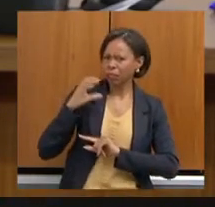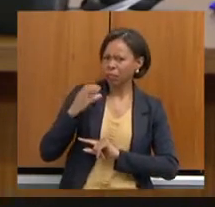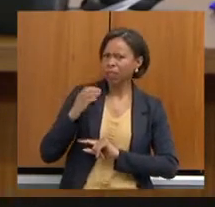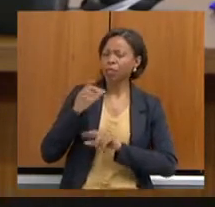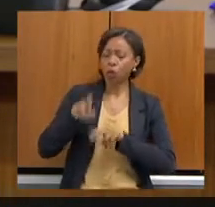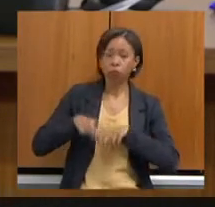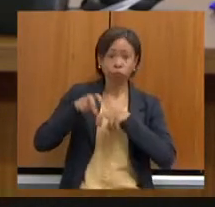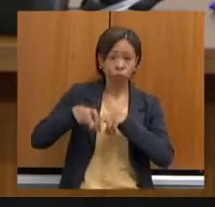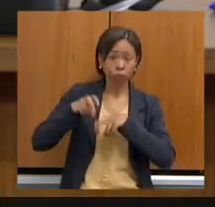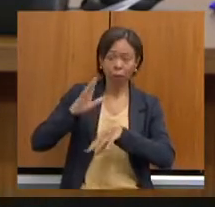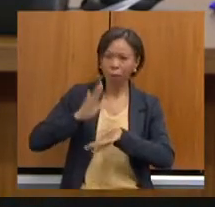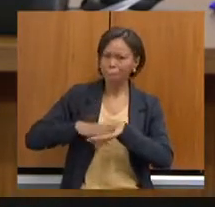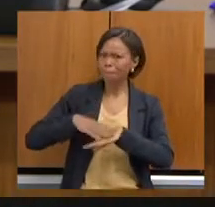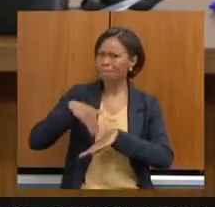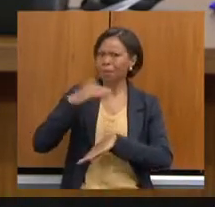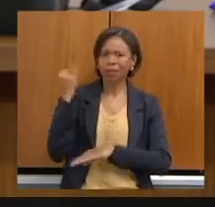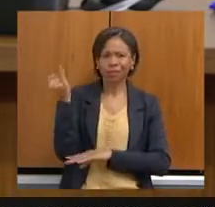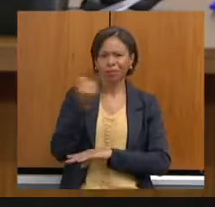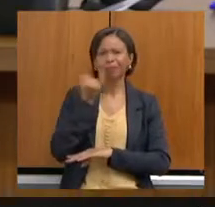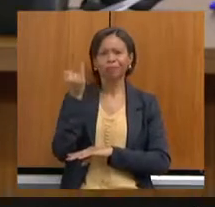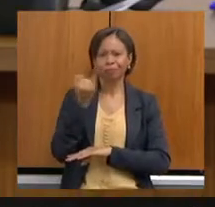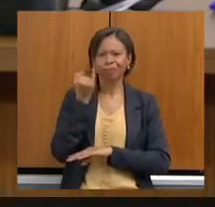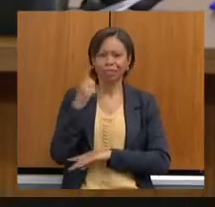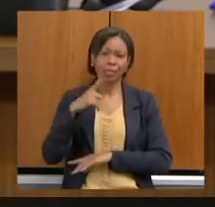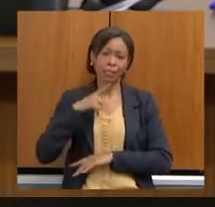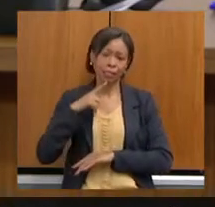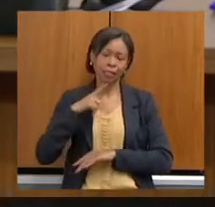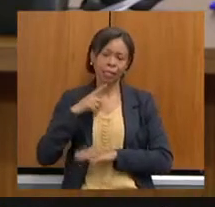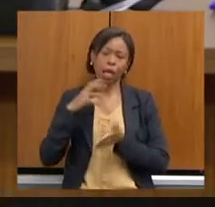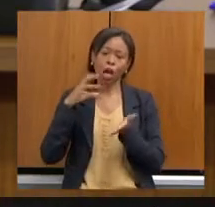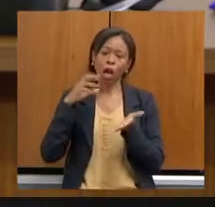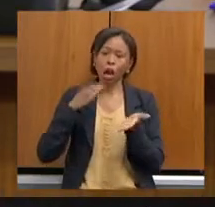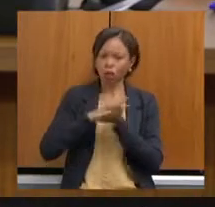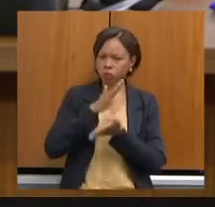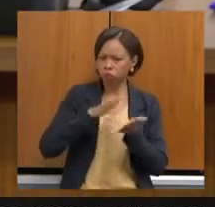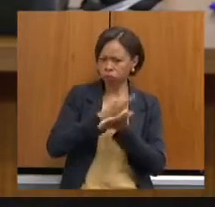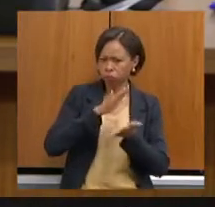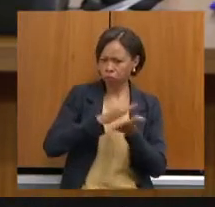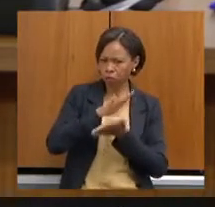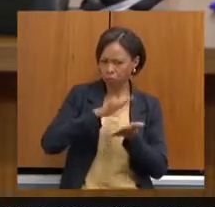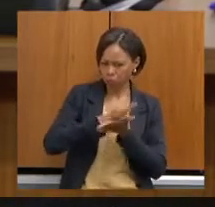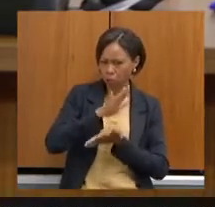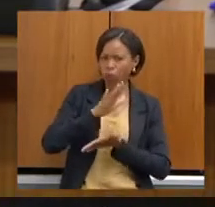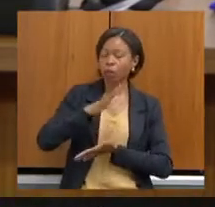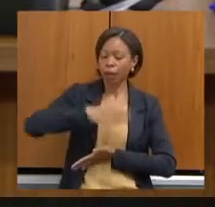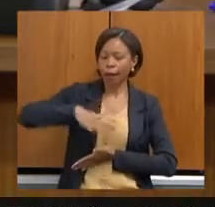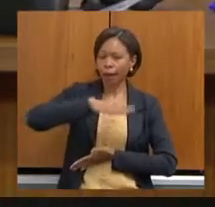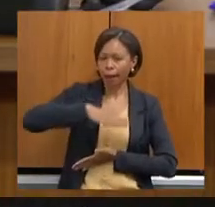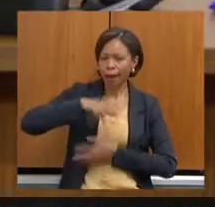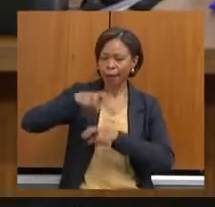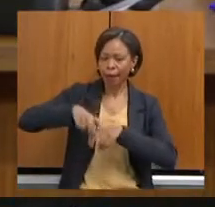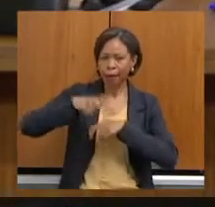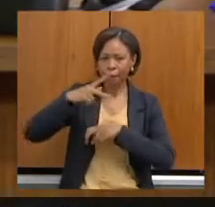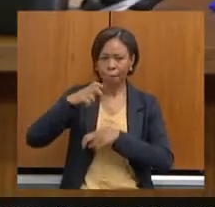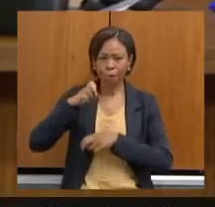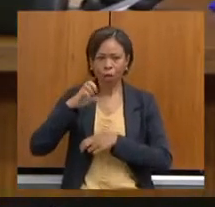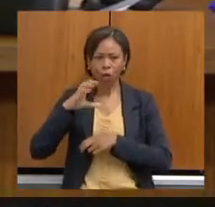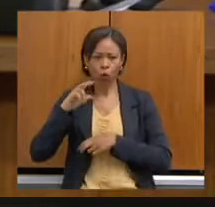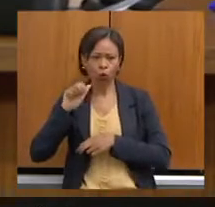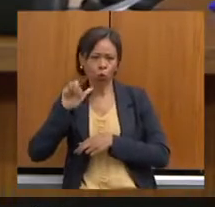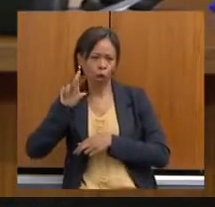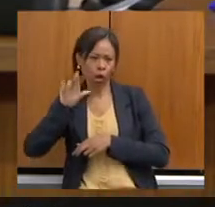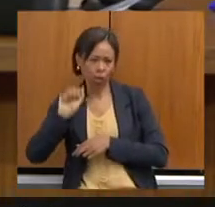pecuária é uma das mais importantes publicações na área Agropecuária do país